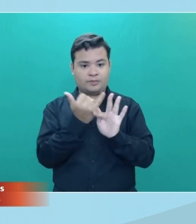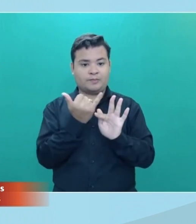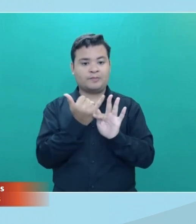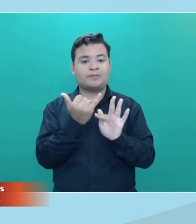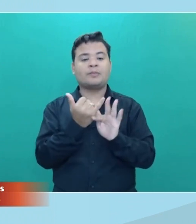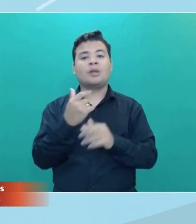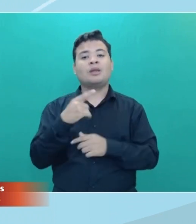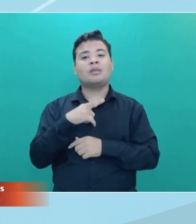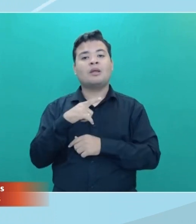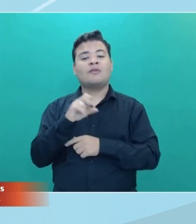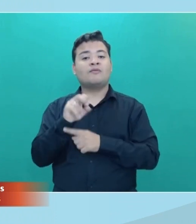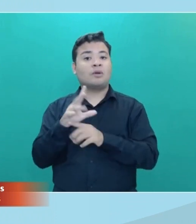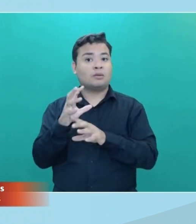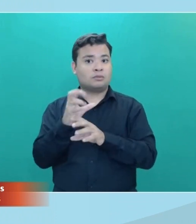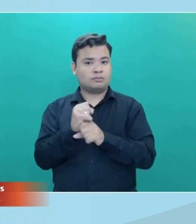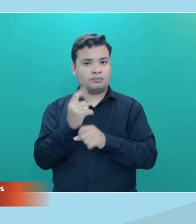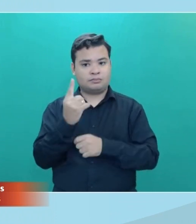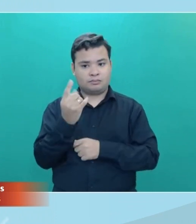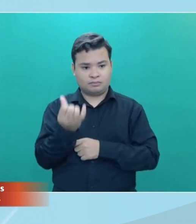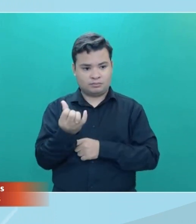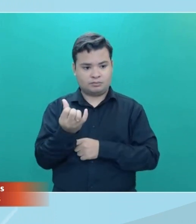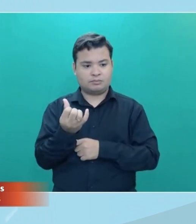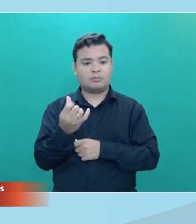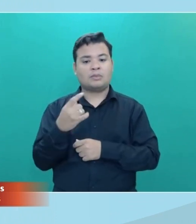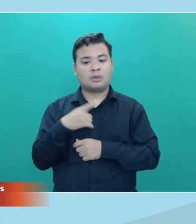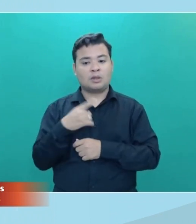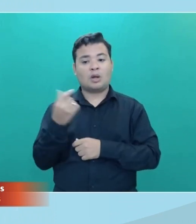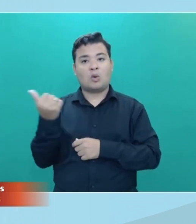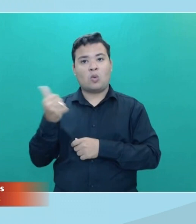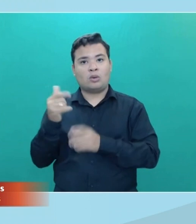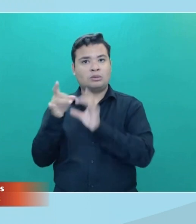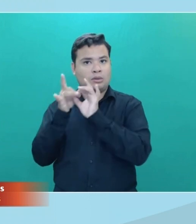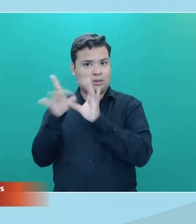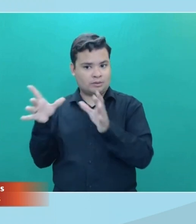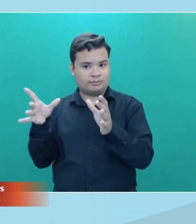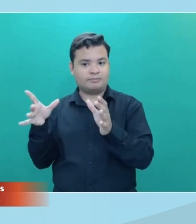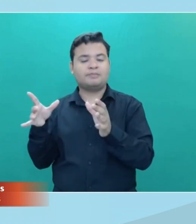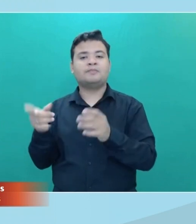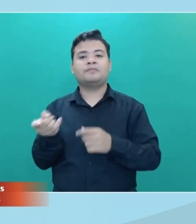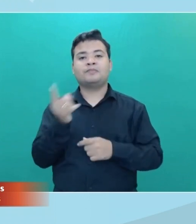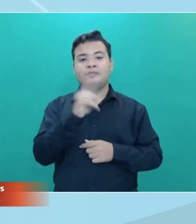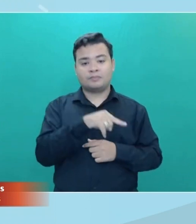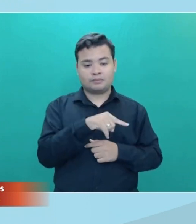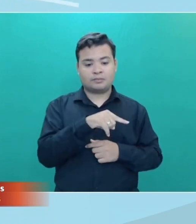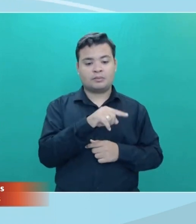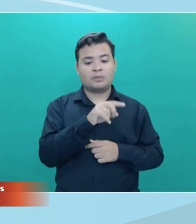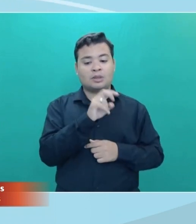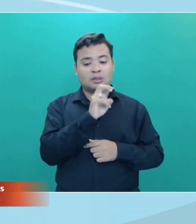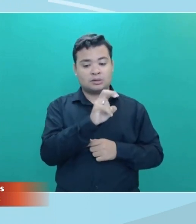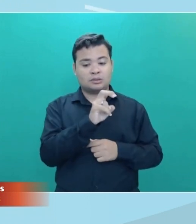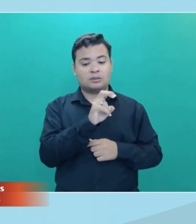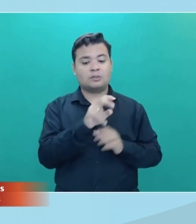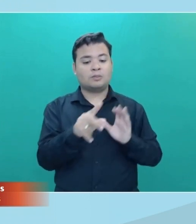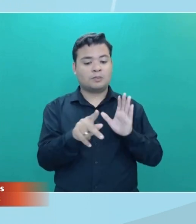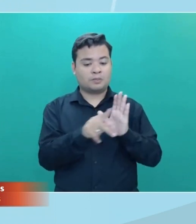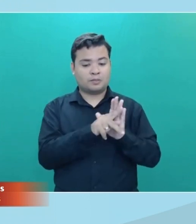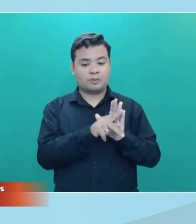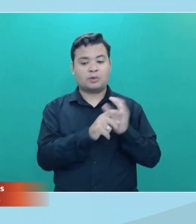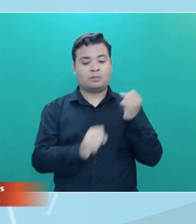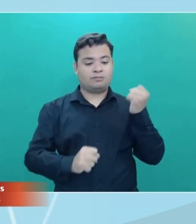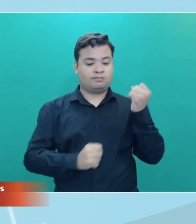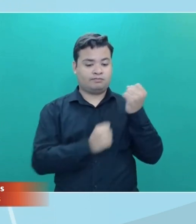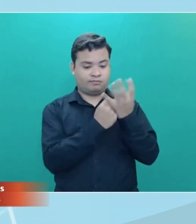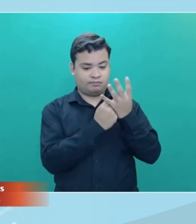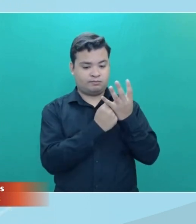16 vagas, 11 para livre concorrência e 5 para ações afirmativas de inclusão e de permanência